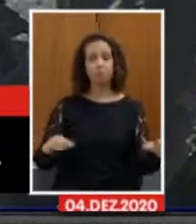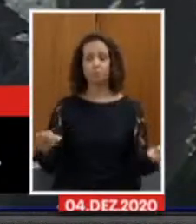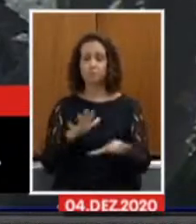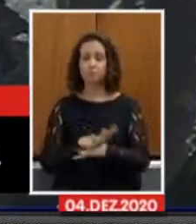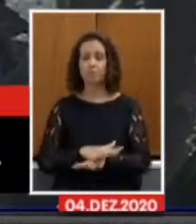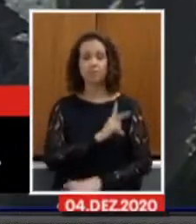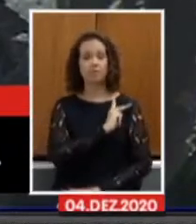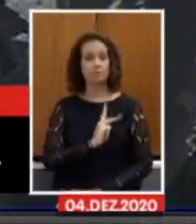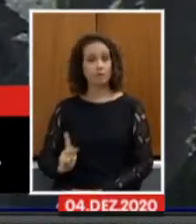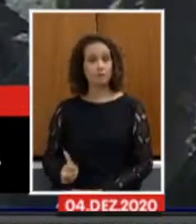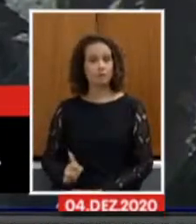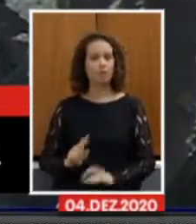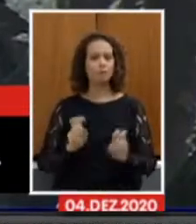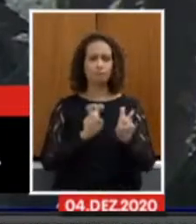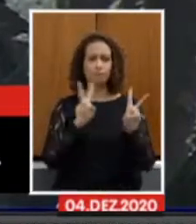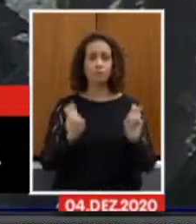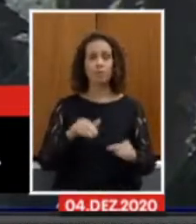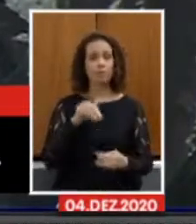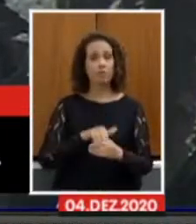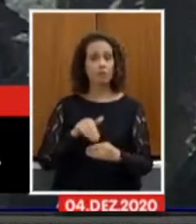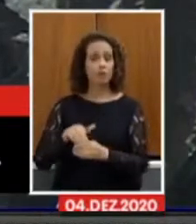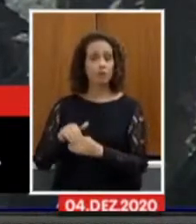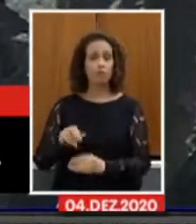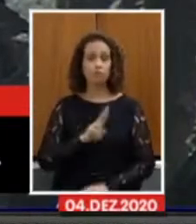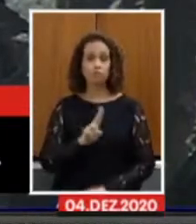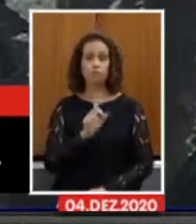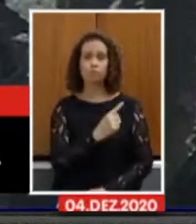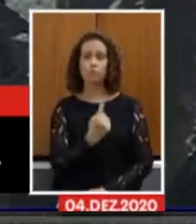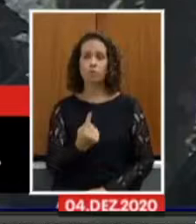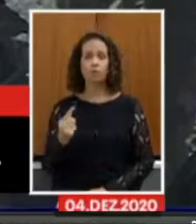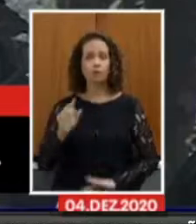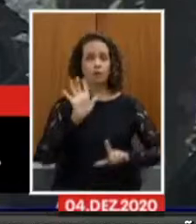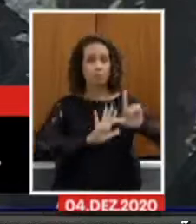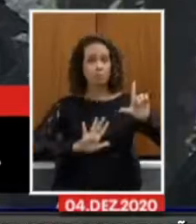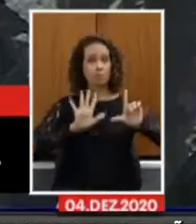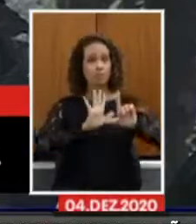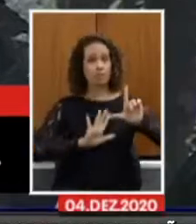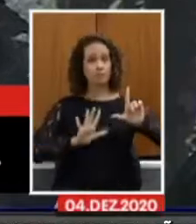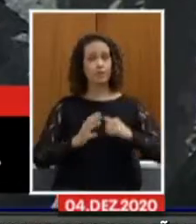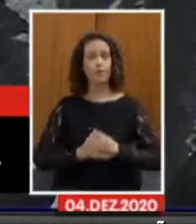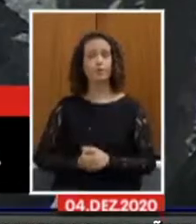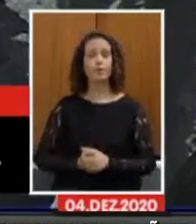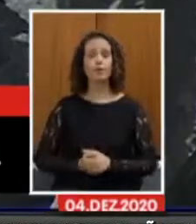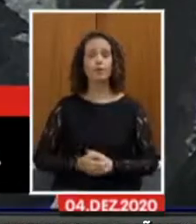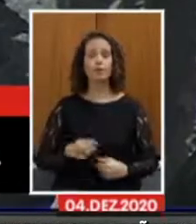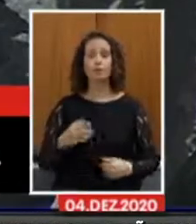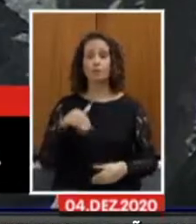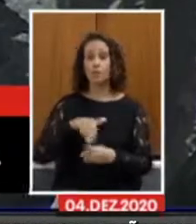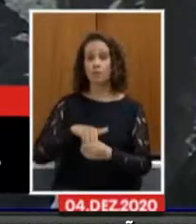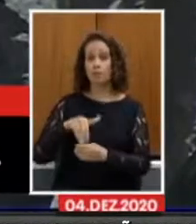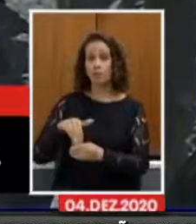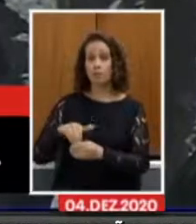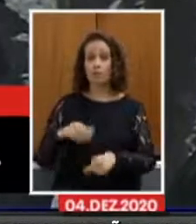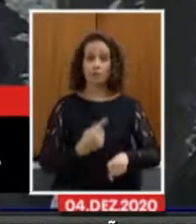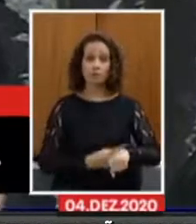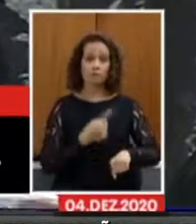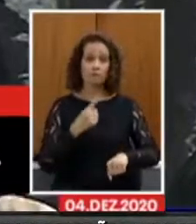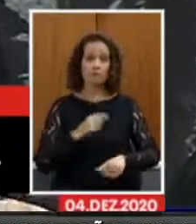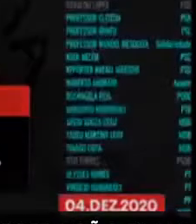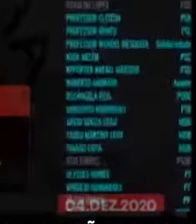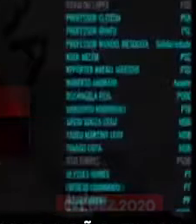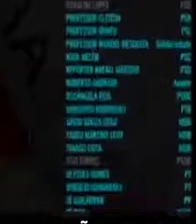presidência vai submeter a matéria à votação pelo processo nominal por meio da plataforma Sileges. Em votação, parecer, em votação.